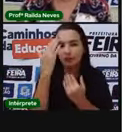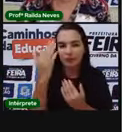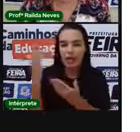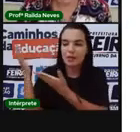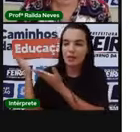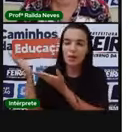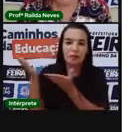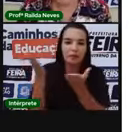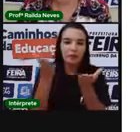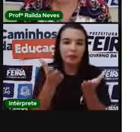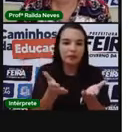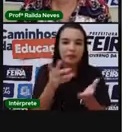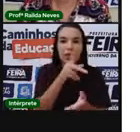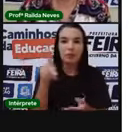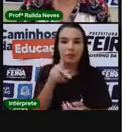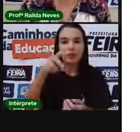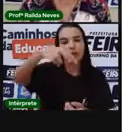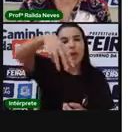bem-vinda, professora Maura.